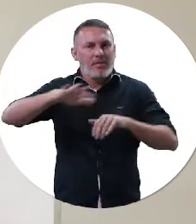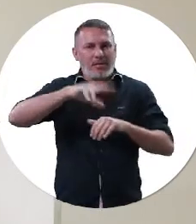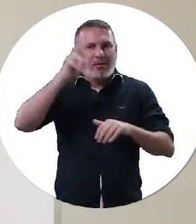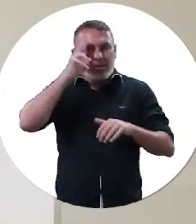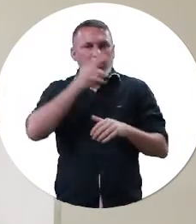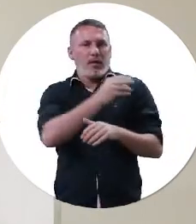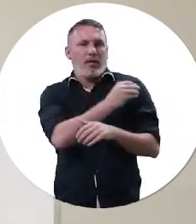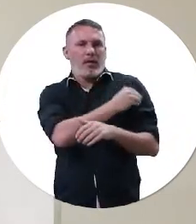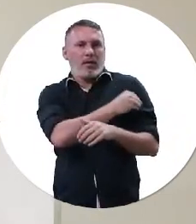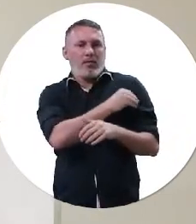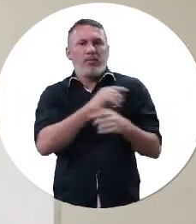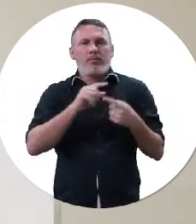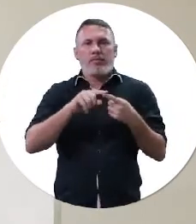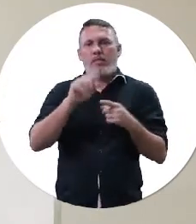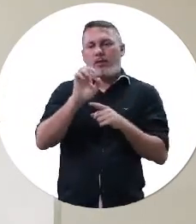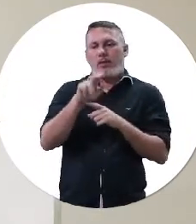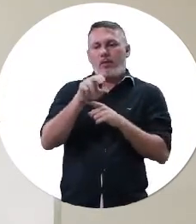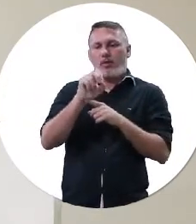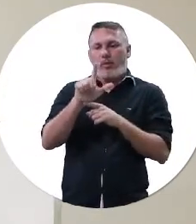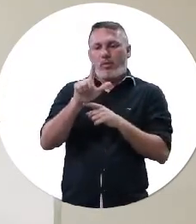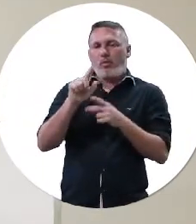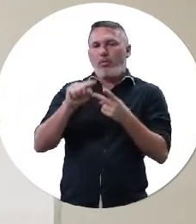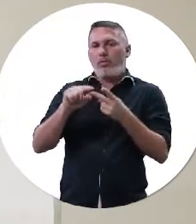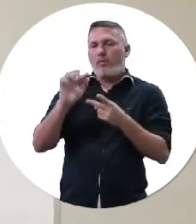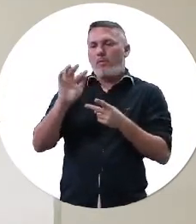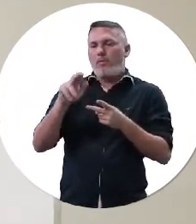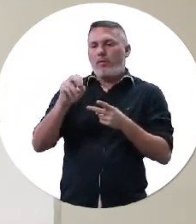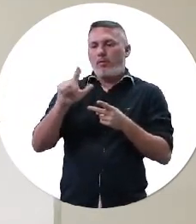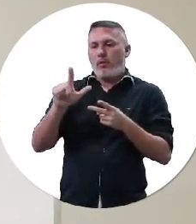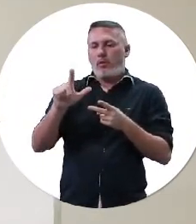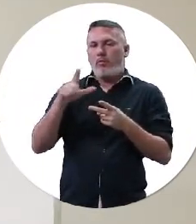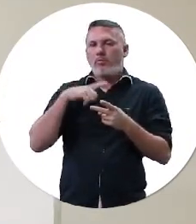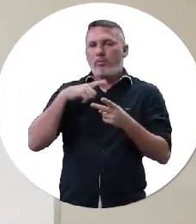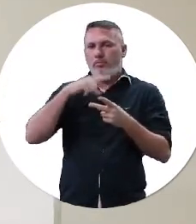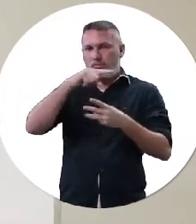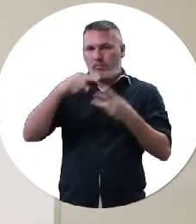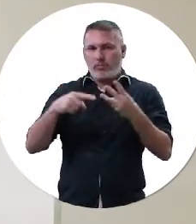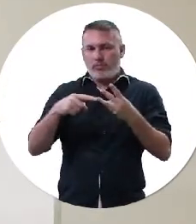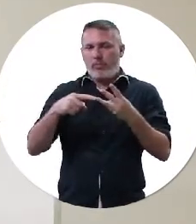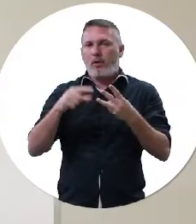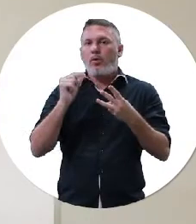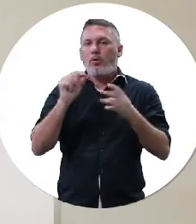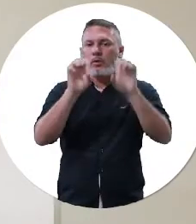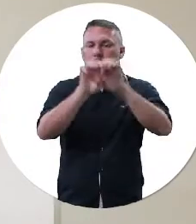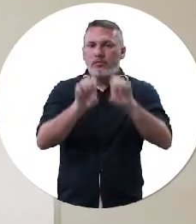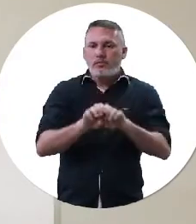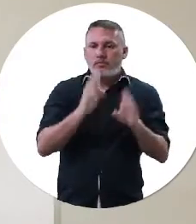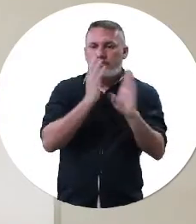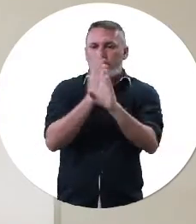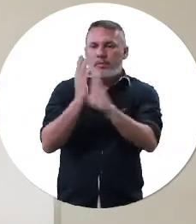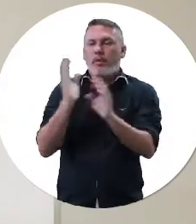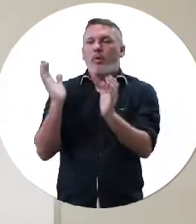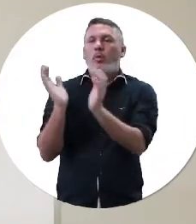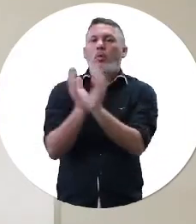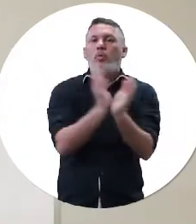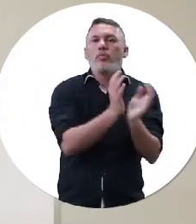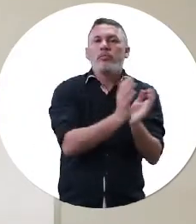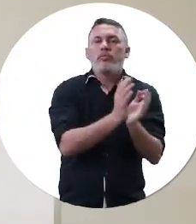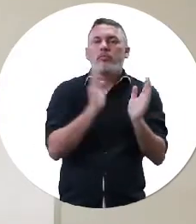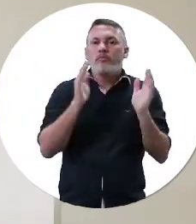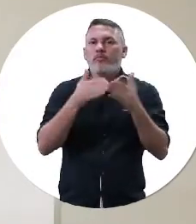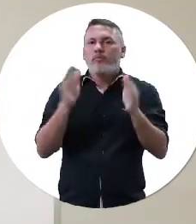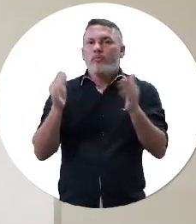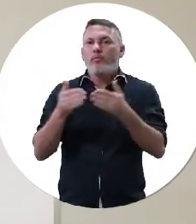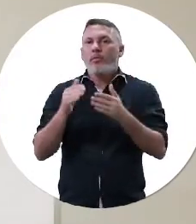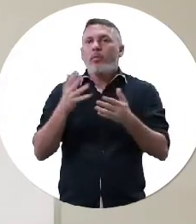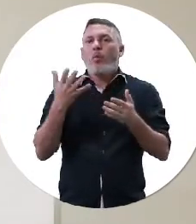algumas delas. Álcool, enol e fenol têm como estrutura básica para identificar essas funções a hidroxila como grupo